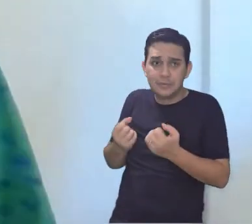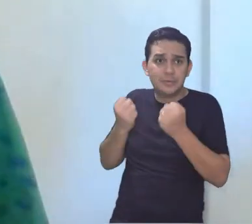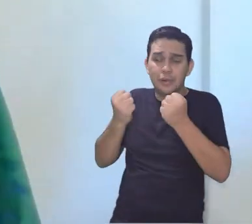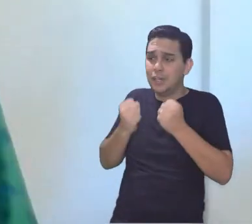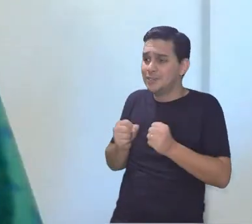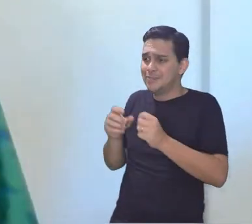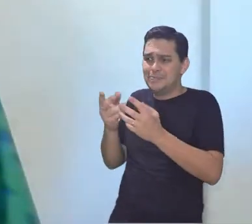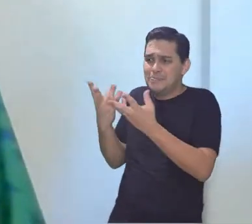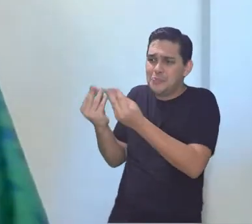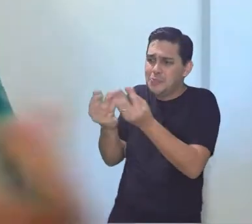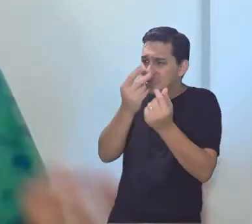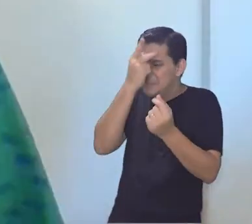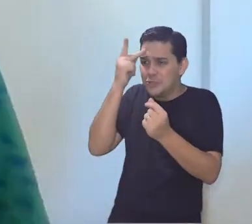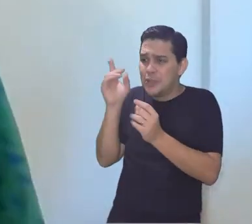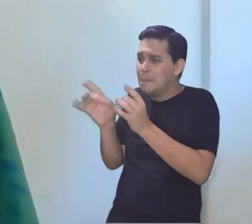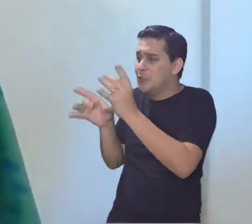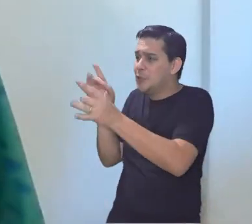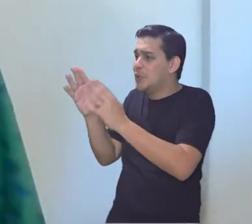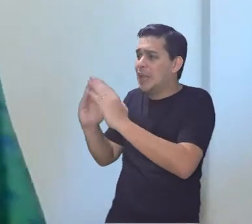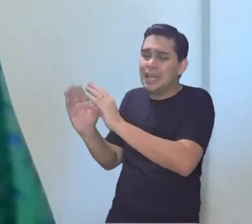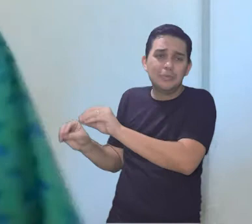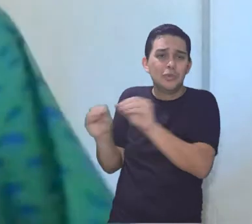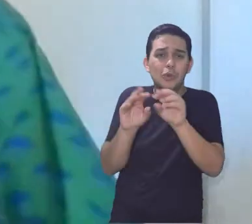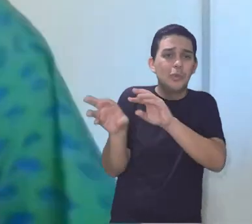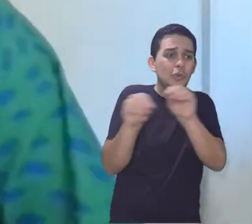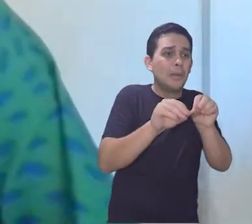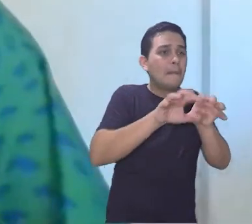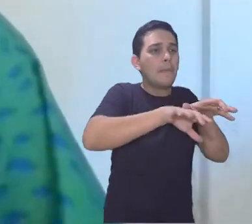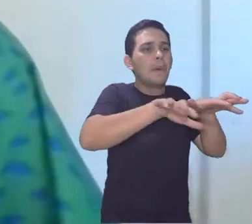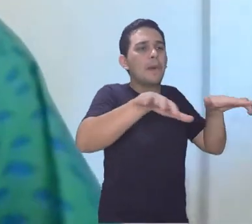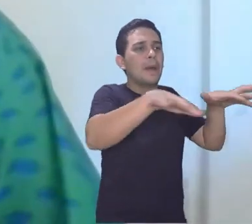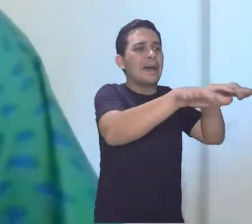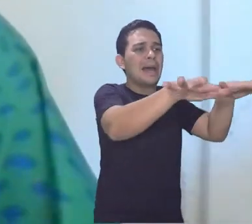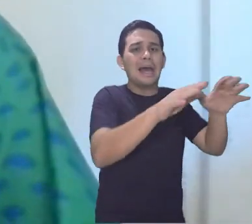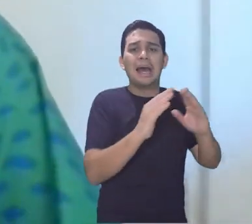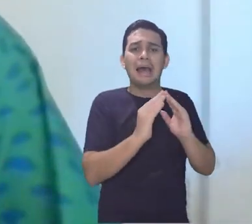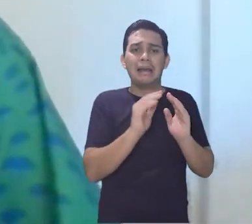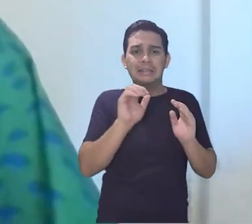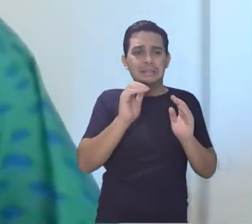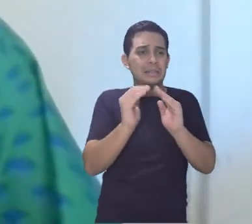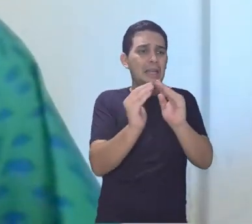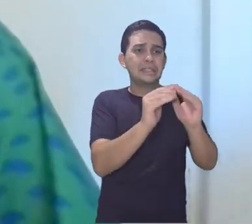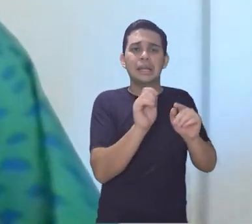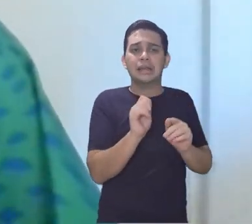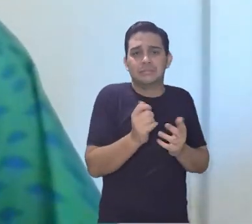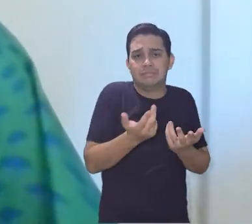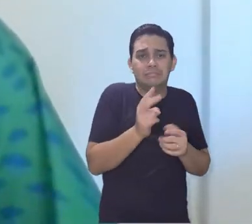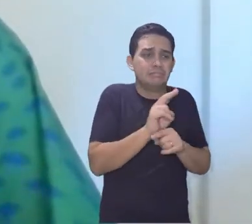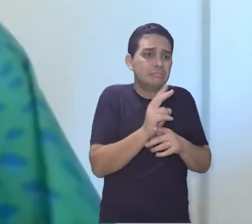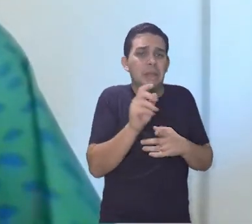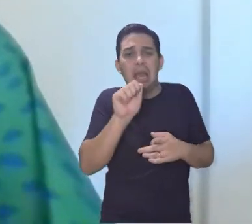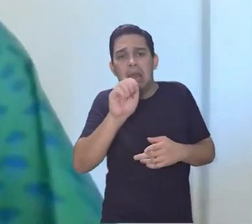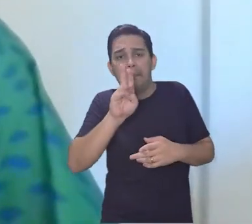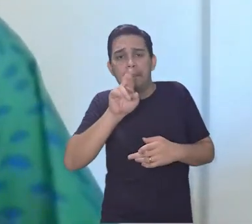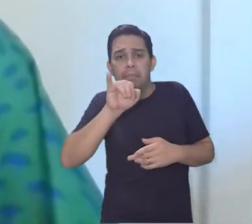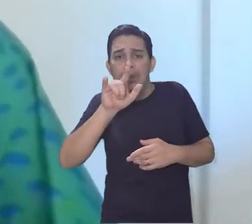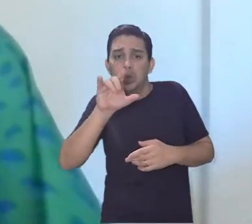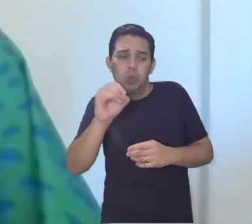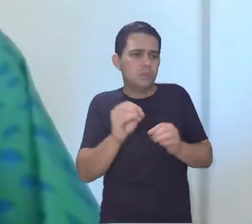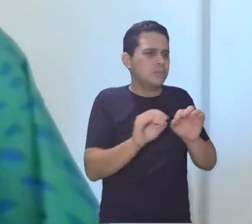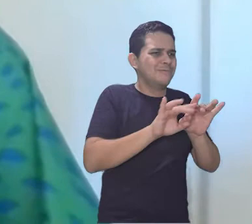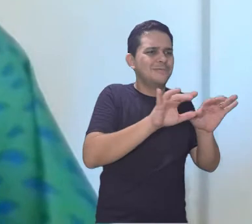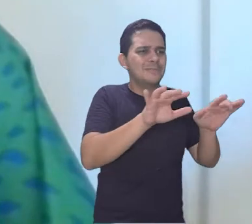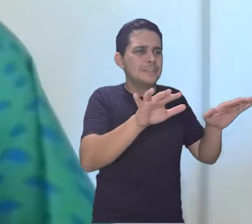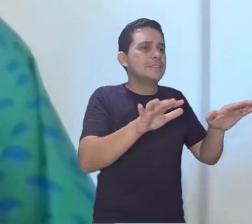né, envolvida na manutenção de um abrigo, eles foram sendo solucionados conforme eles foram chegando ao Ministério Público, através